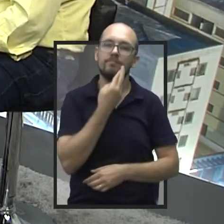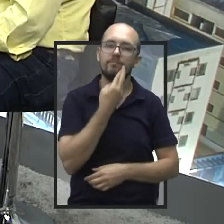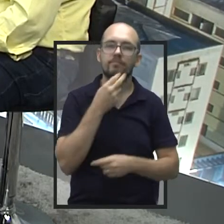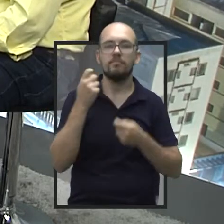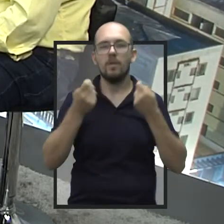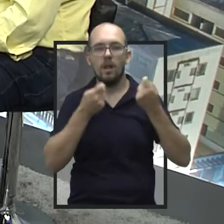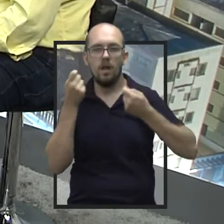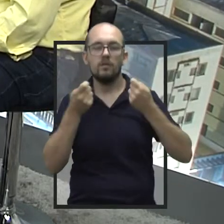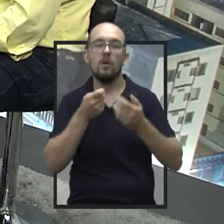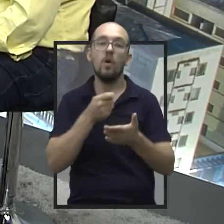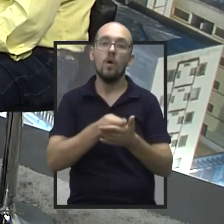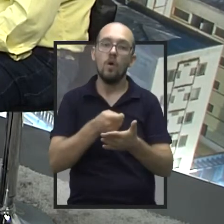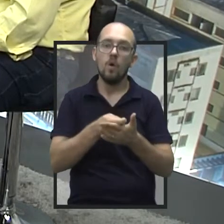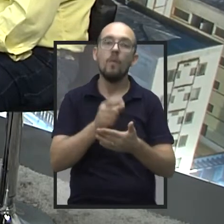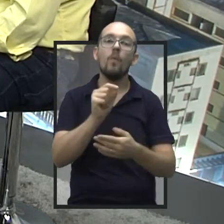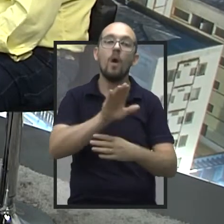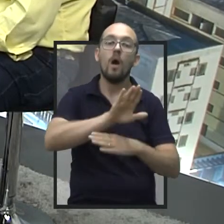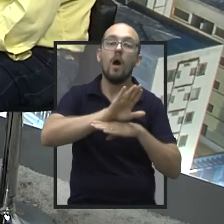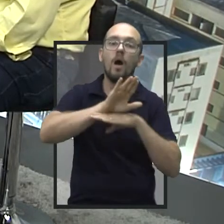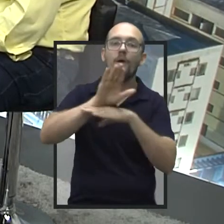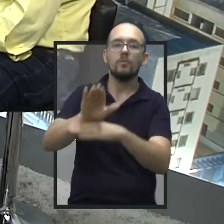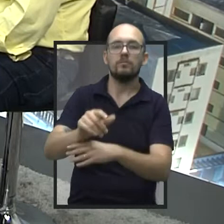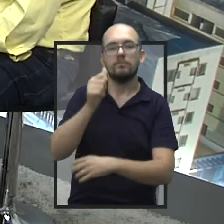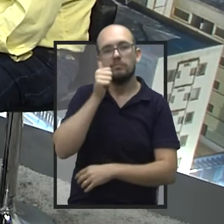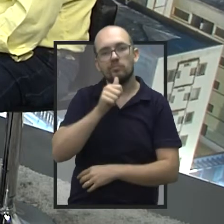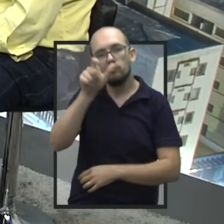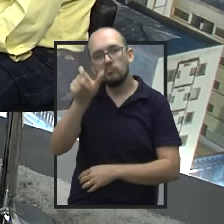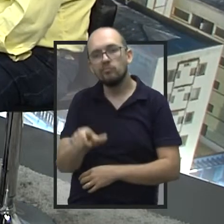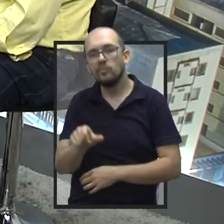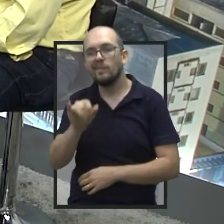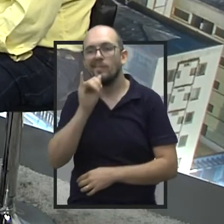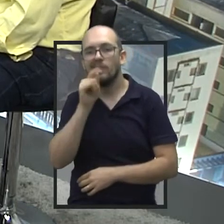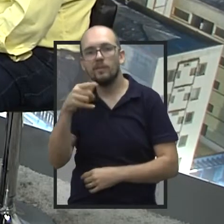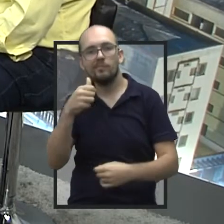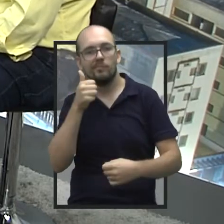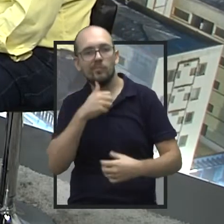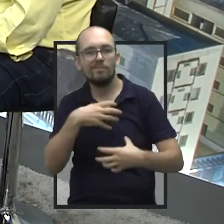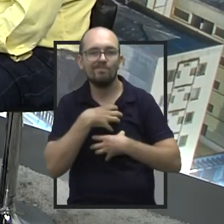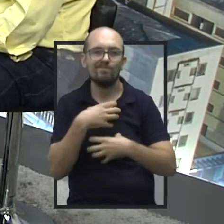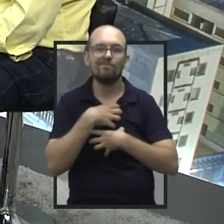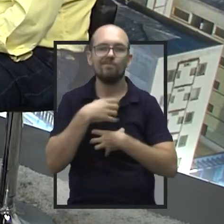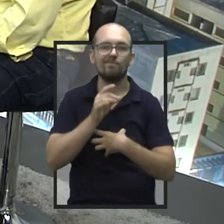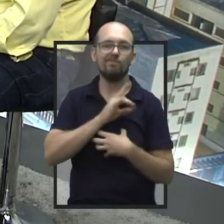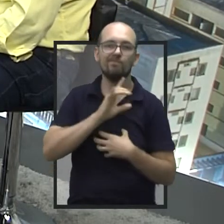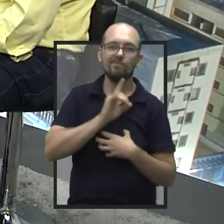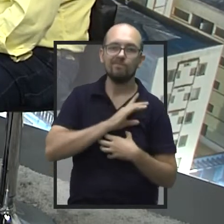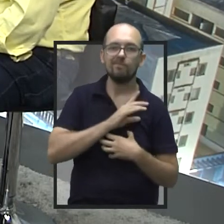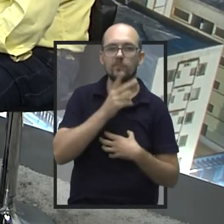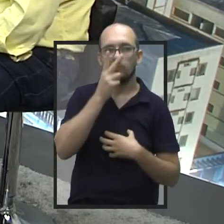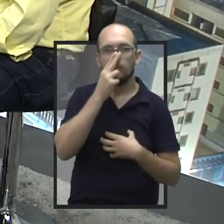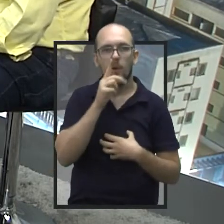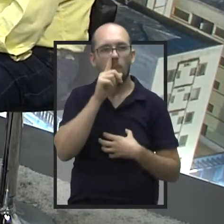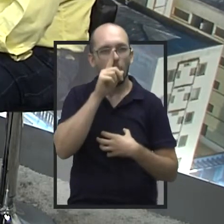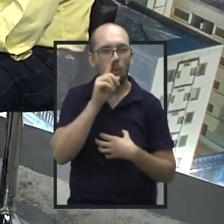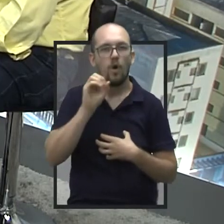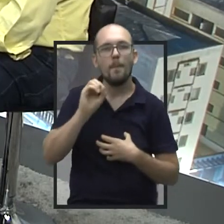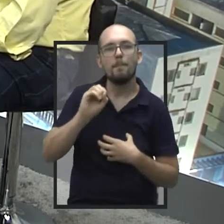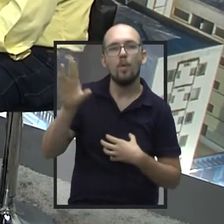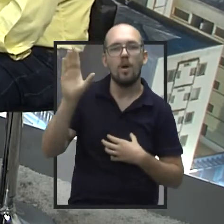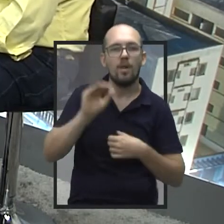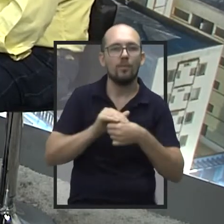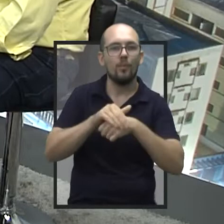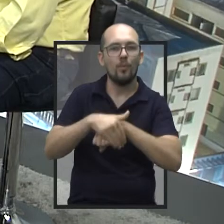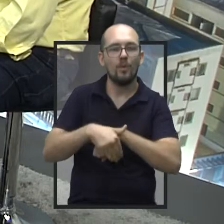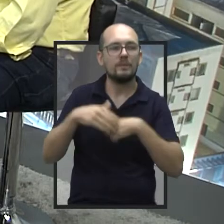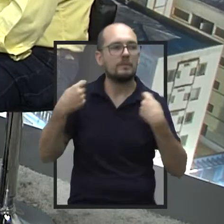a adotarem medidas de auxílio à mulher que se sinta em situação de risco, né? Muitas vezes na hora de sair de uma lanchonete, de um